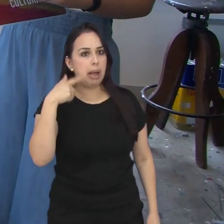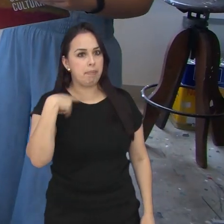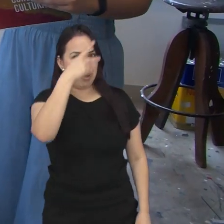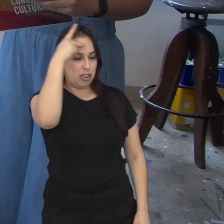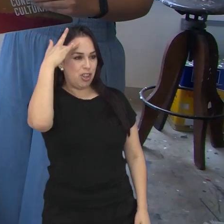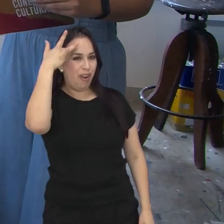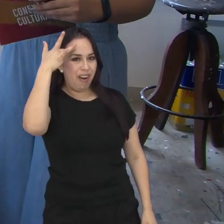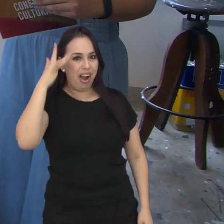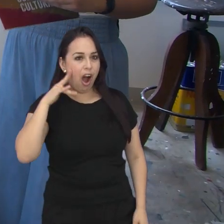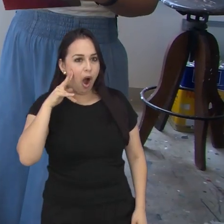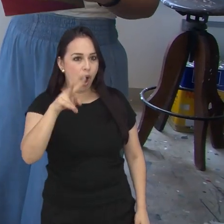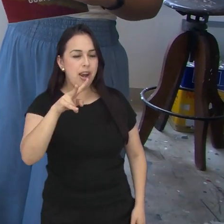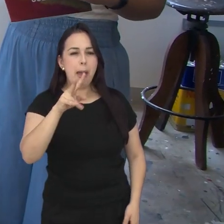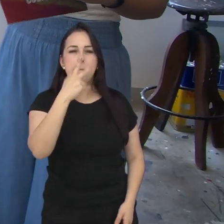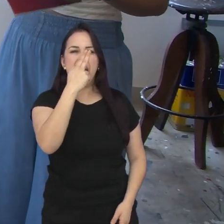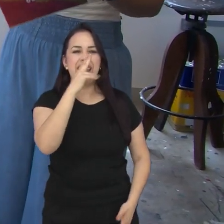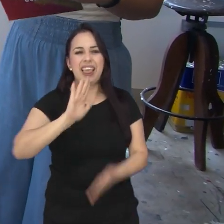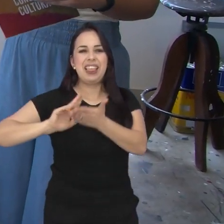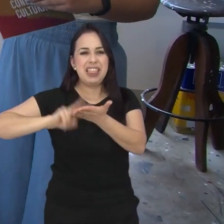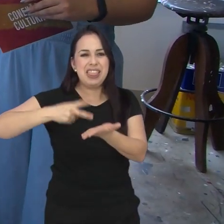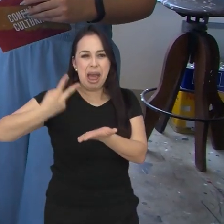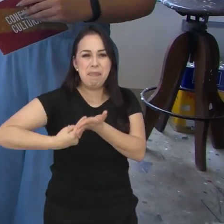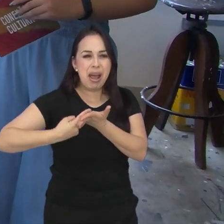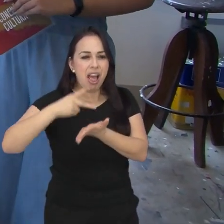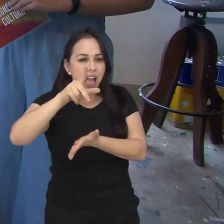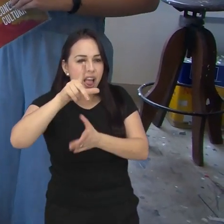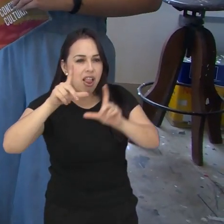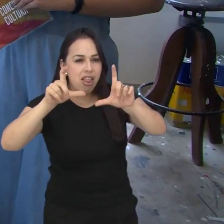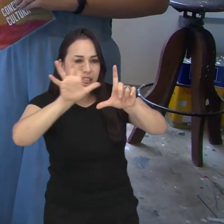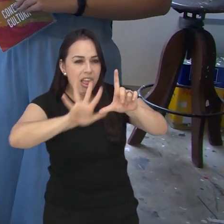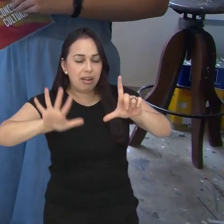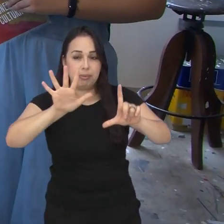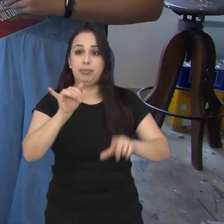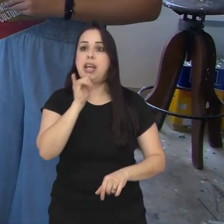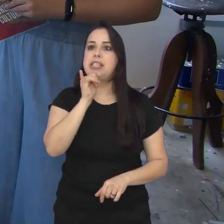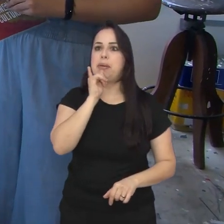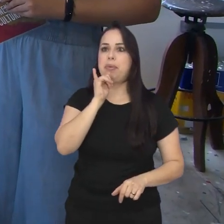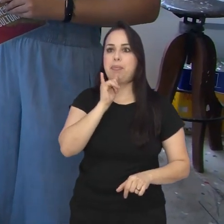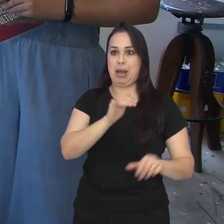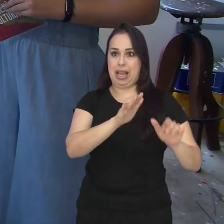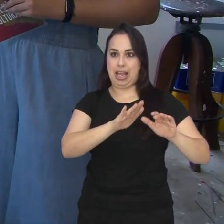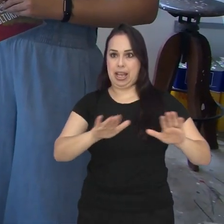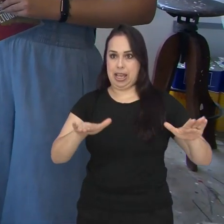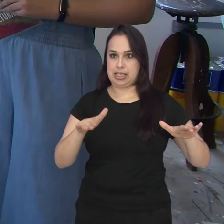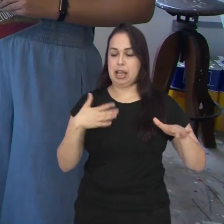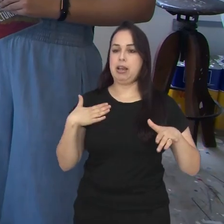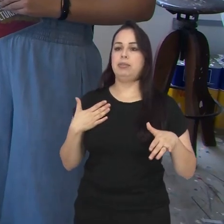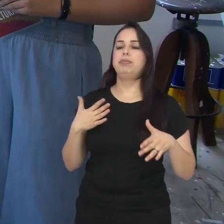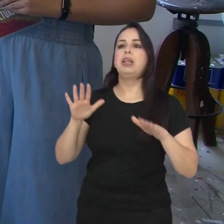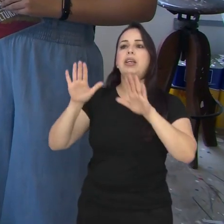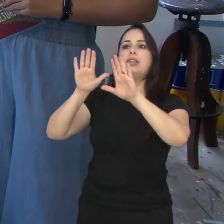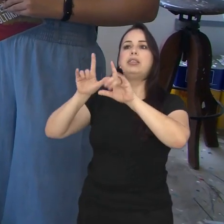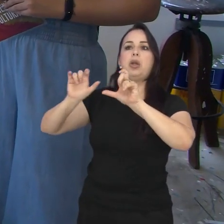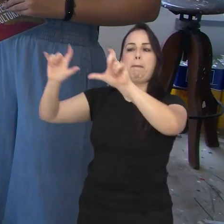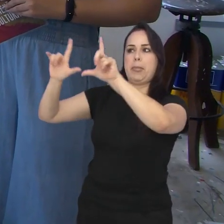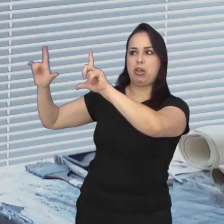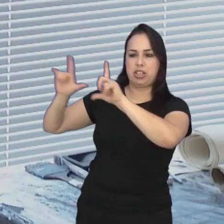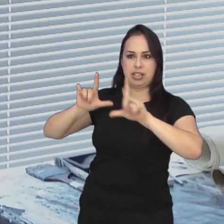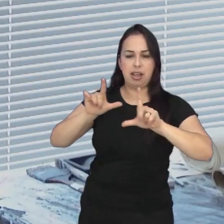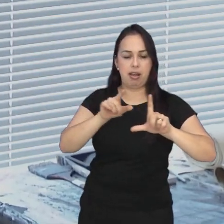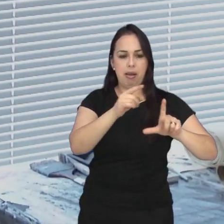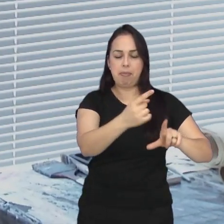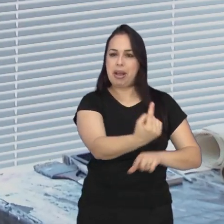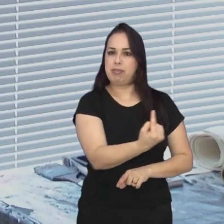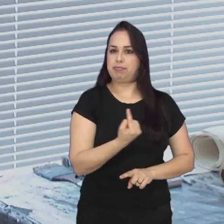A pessoa olha e acaba interpretando, né? Vendo alguma coisa. Isso é muito legal, né? Uma criança que visitou uma exposição minha uma